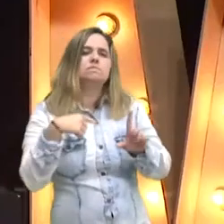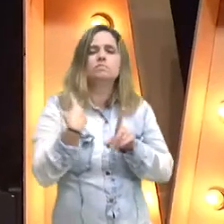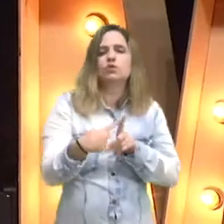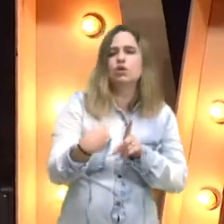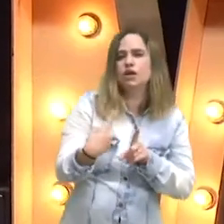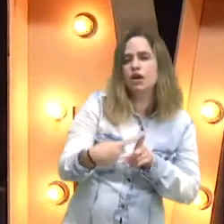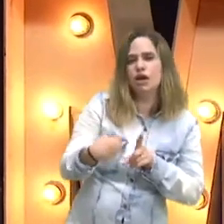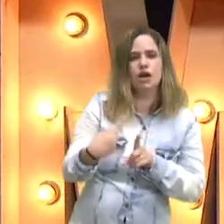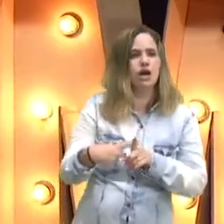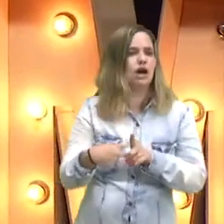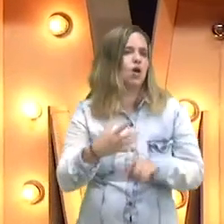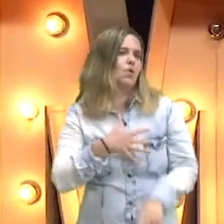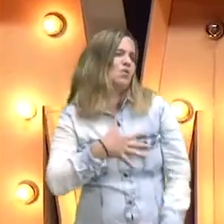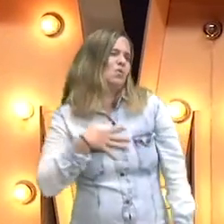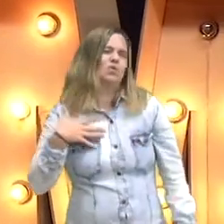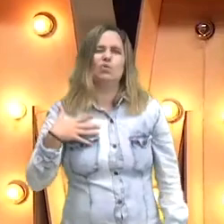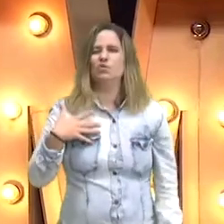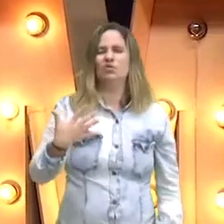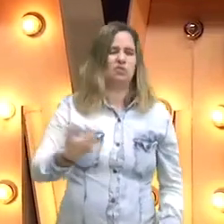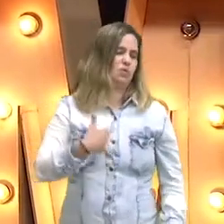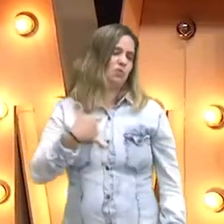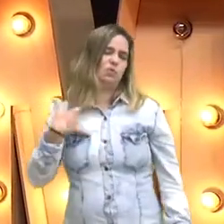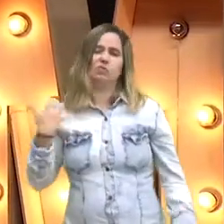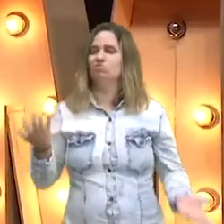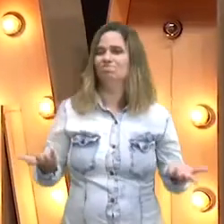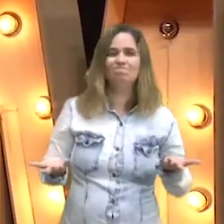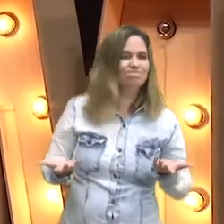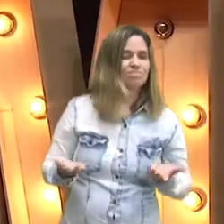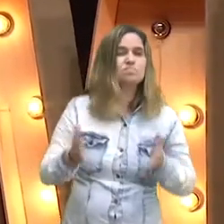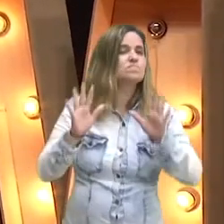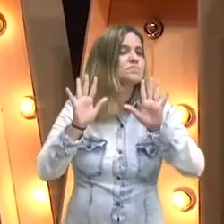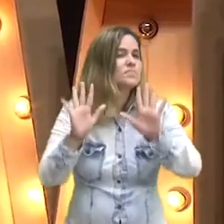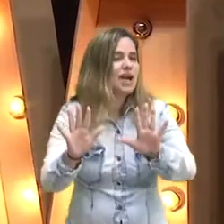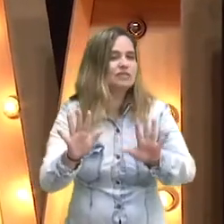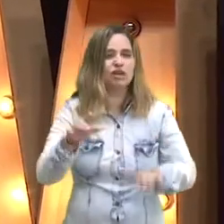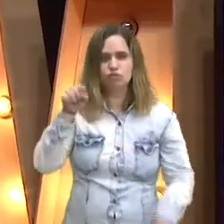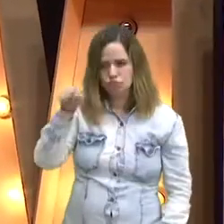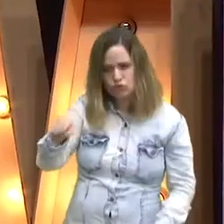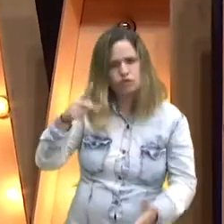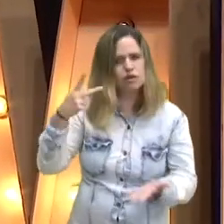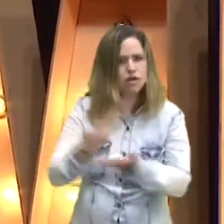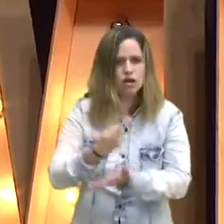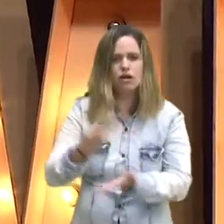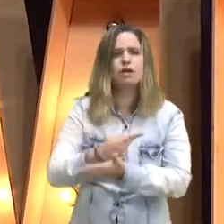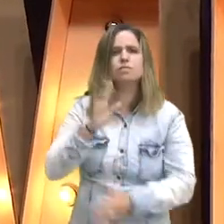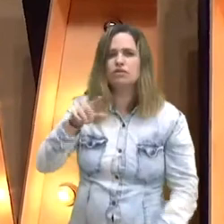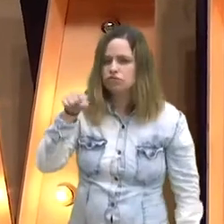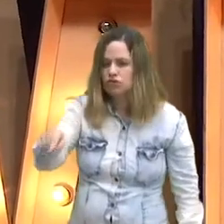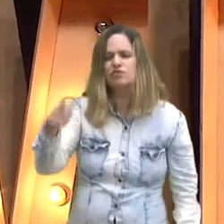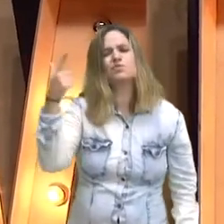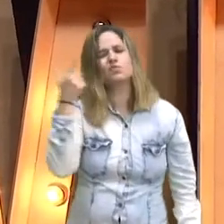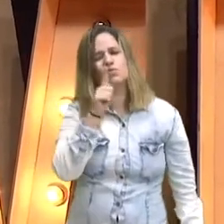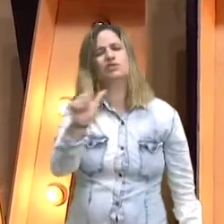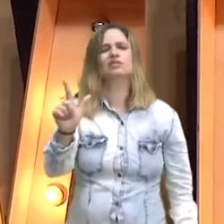fracassou. Mas quando alguém fala: você teve um erro, um problema, mas eu estou contigo, você vai dar a volta por cima porque eu sei quem você é. Ah,